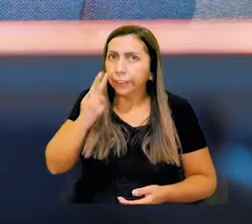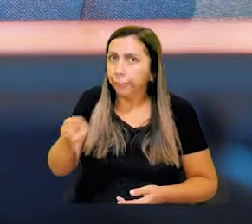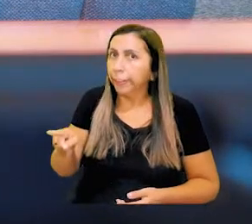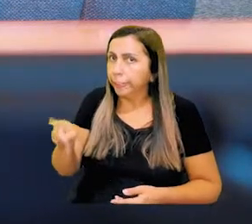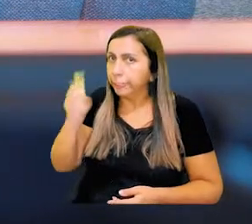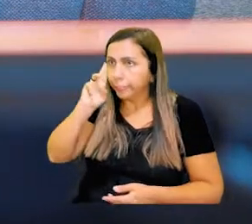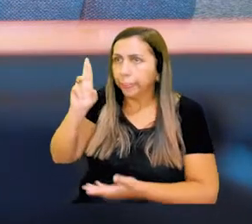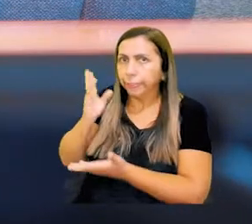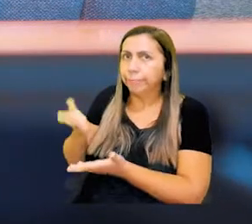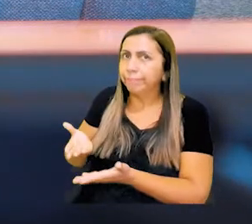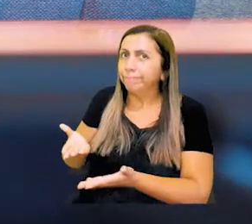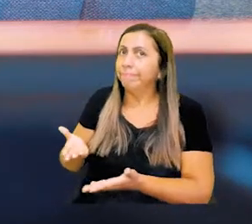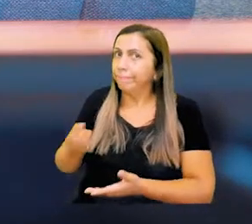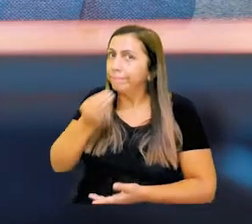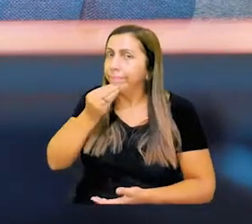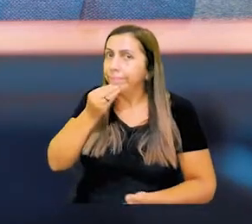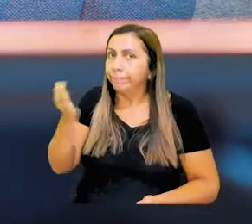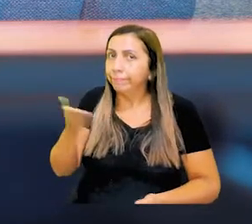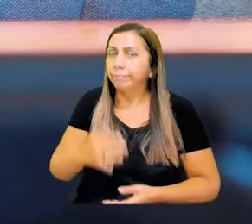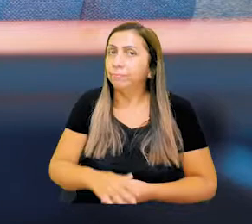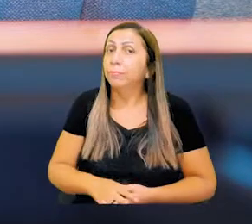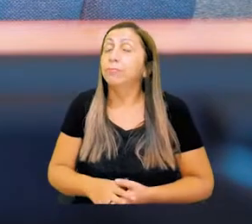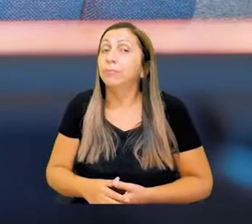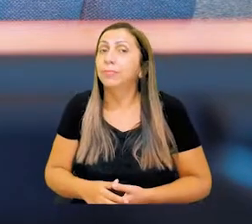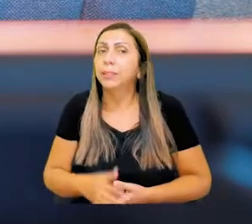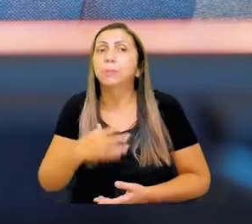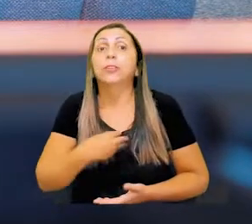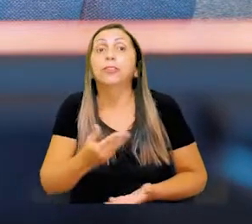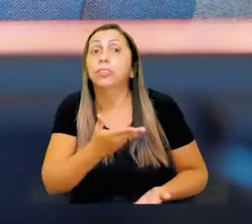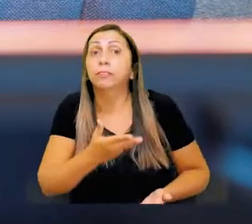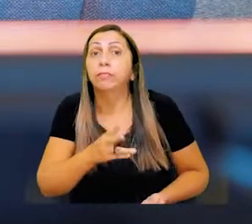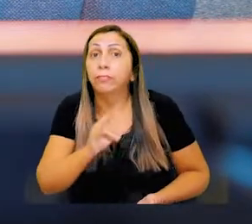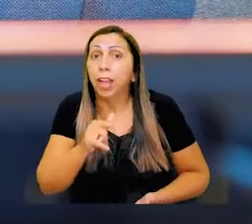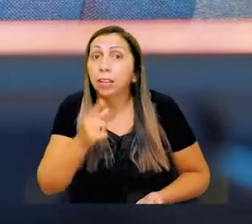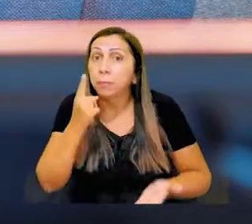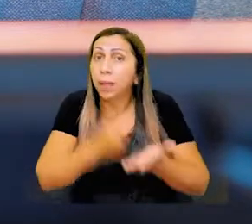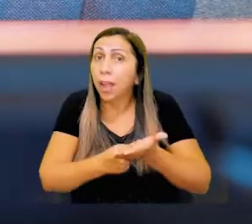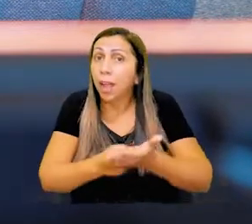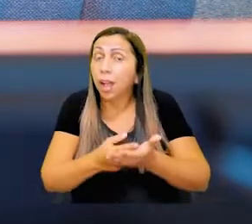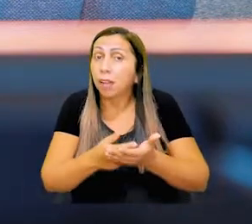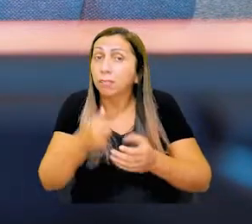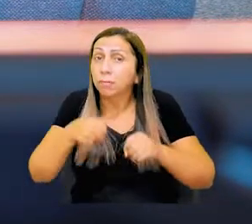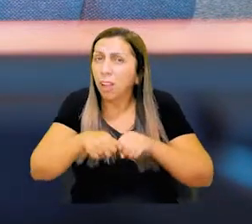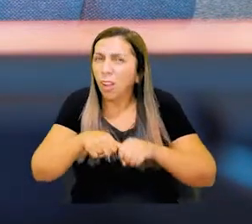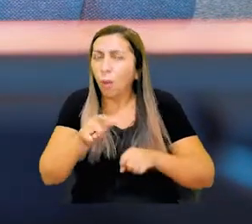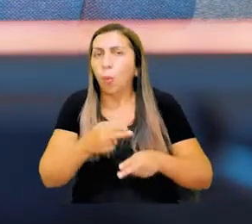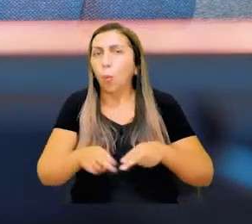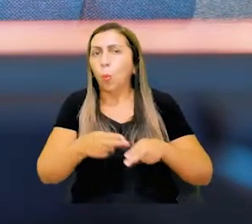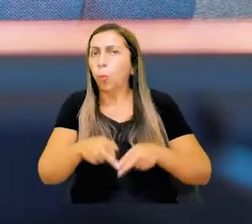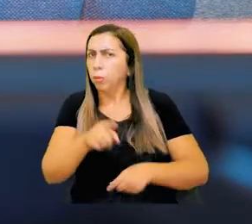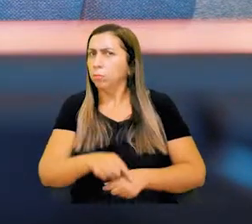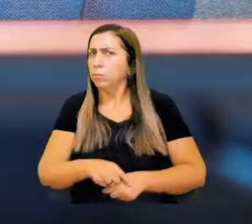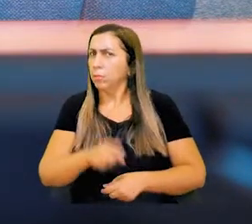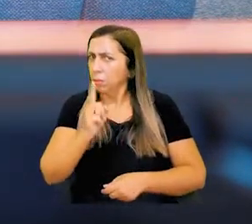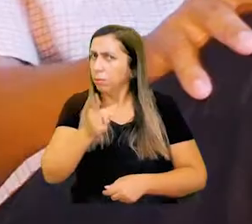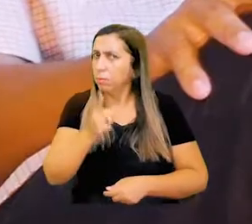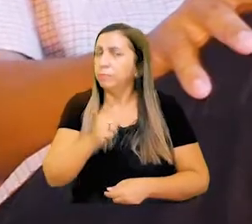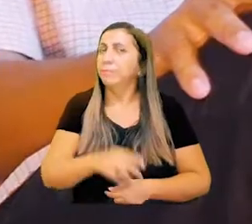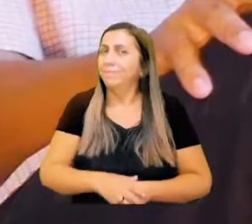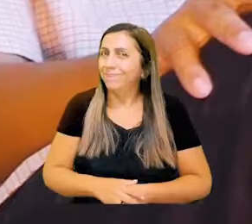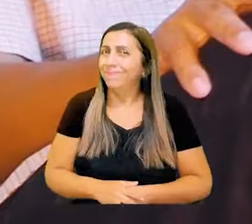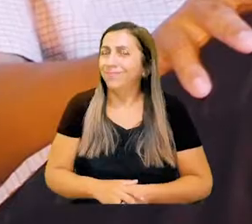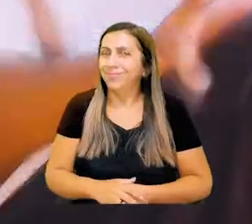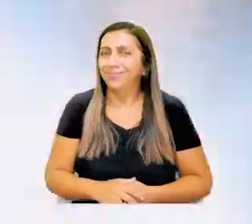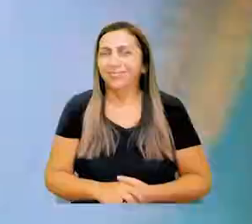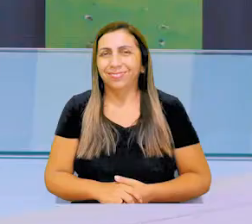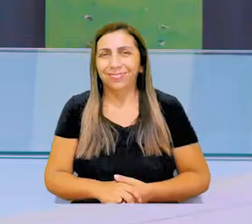senhor tá vendo aí, né, o senhor? Ok, meu. E aí, meu filho? Vai marcar esse exame ou vai ficar se fazendo? Eu tô aí